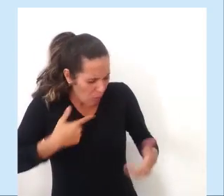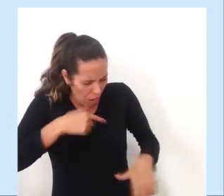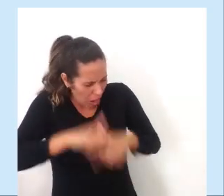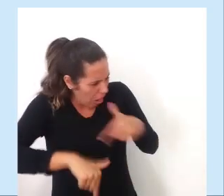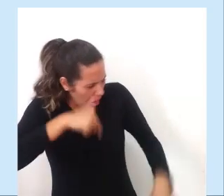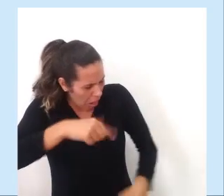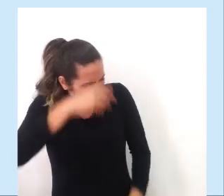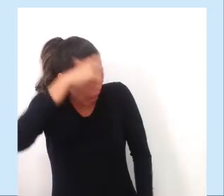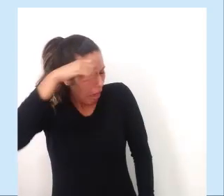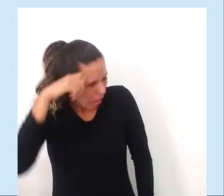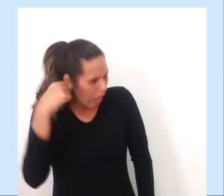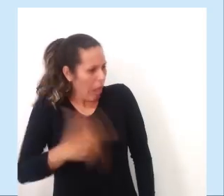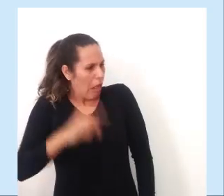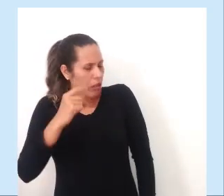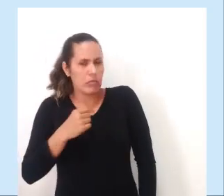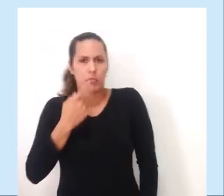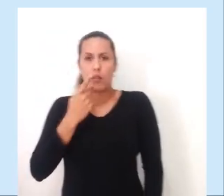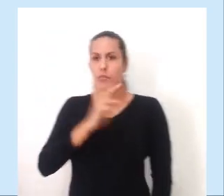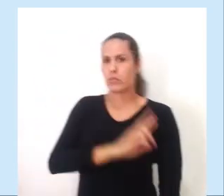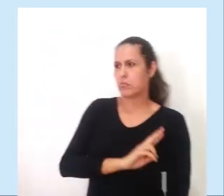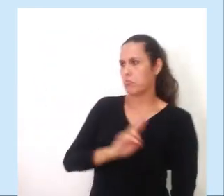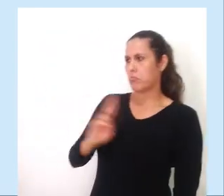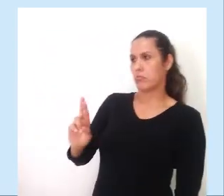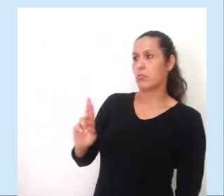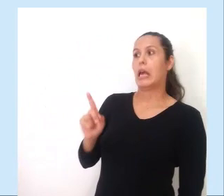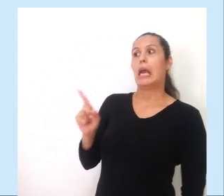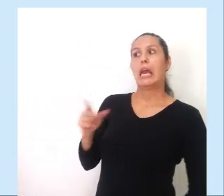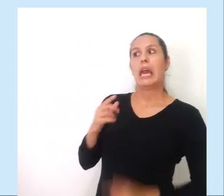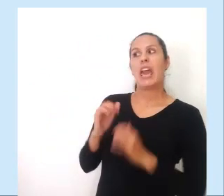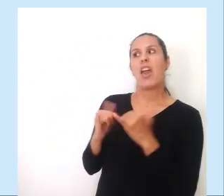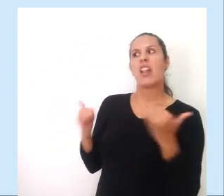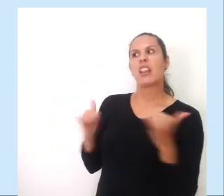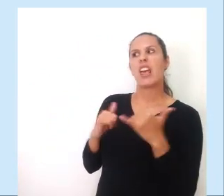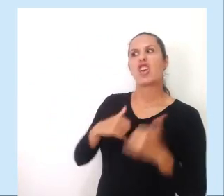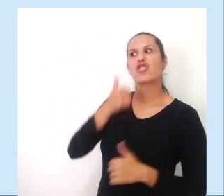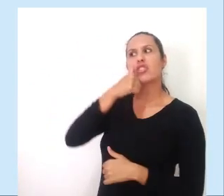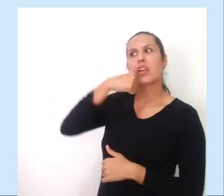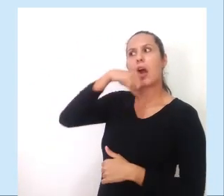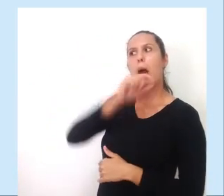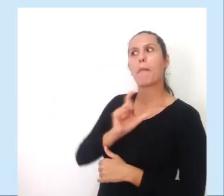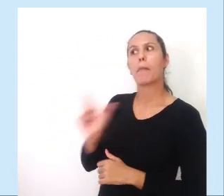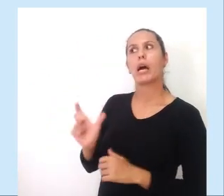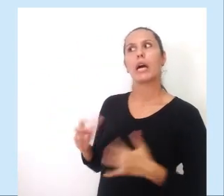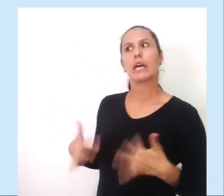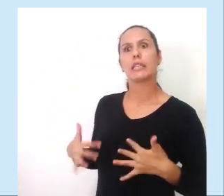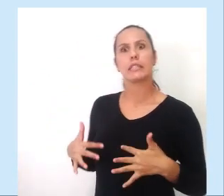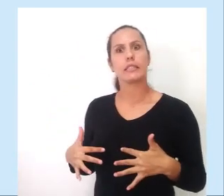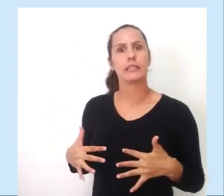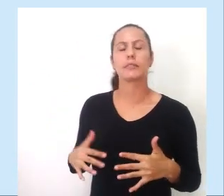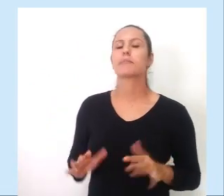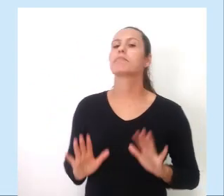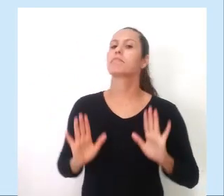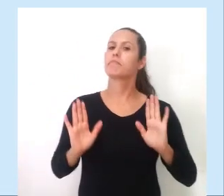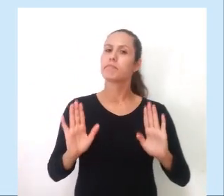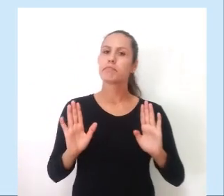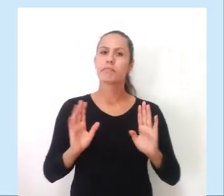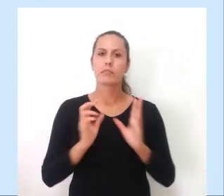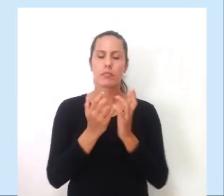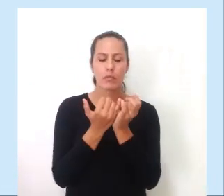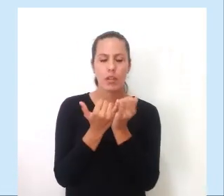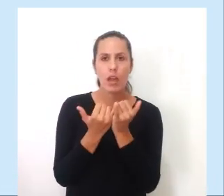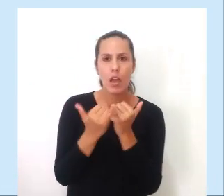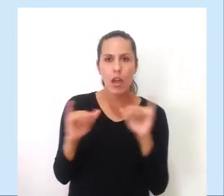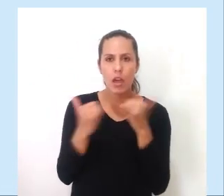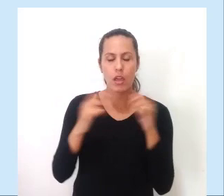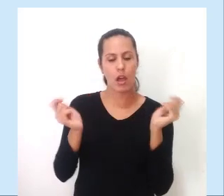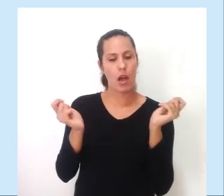produção de trabalho. Você diz à sua mãe agora, é energia, mãe. Então, olha só,